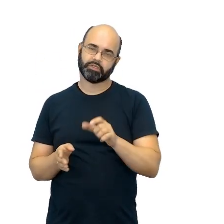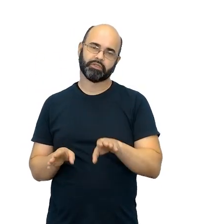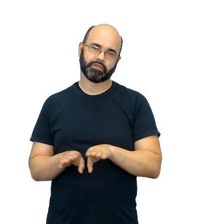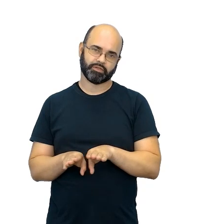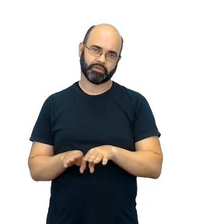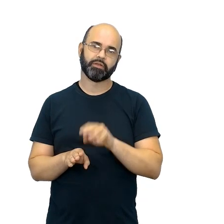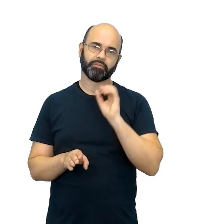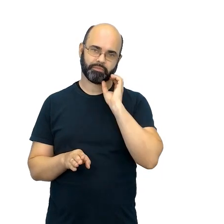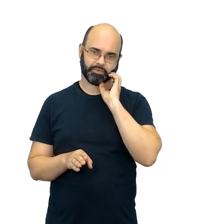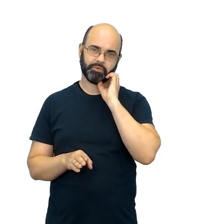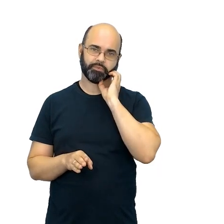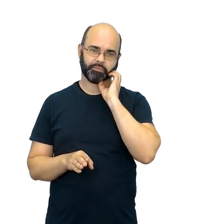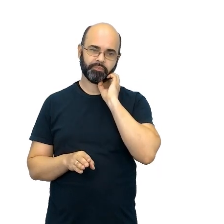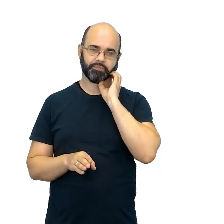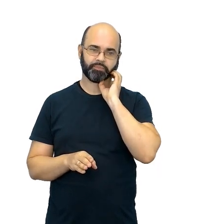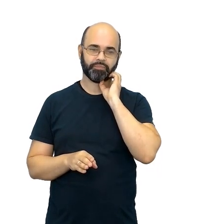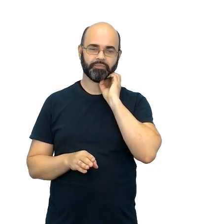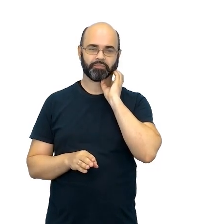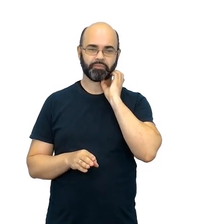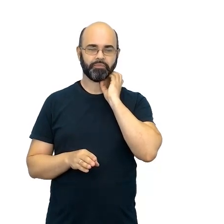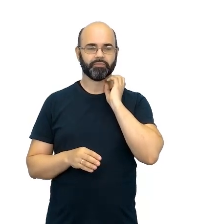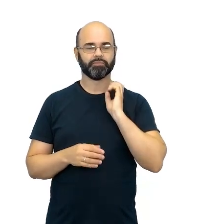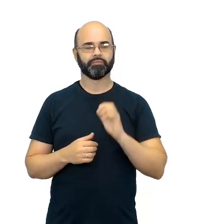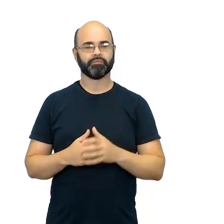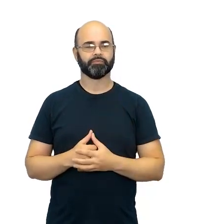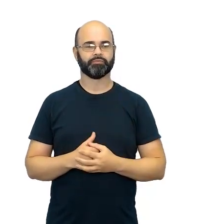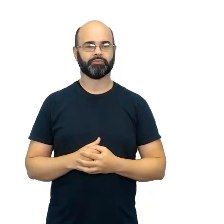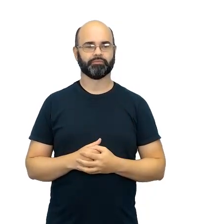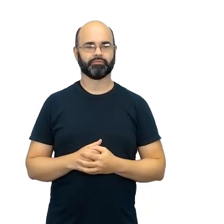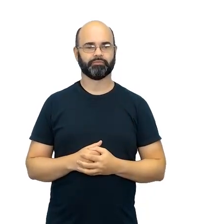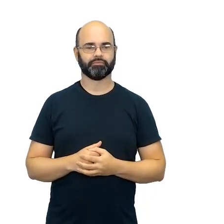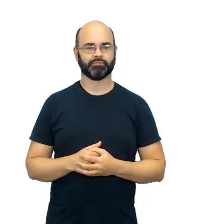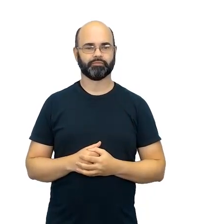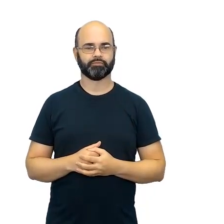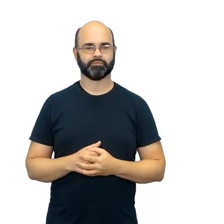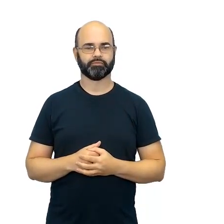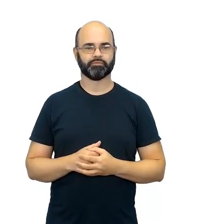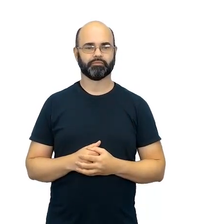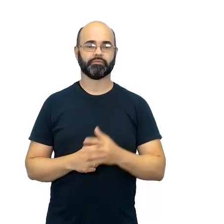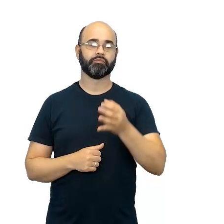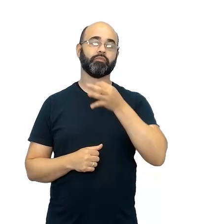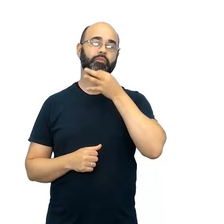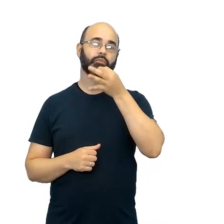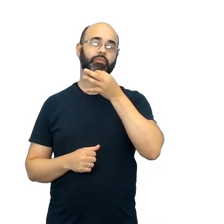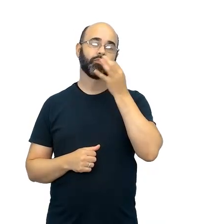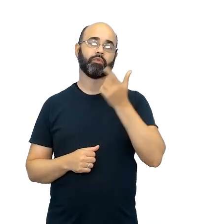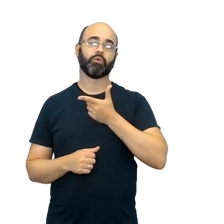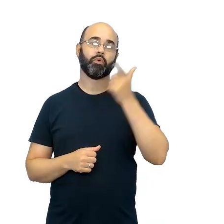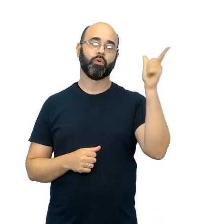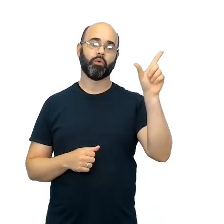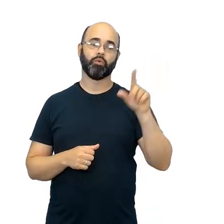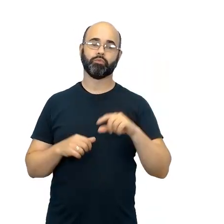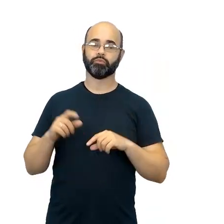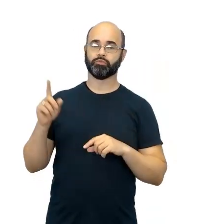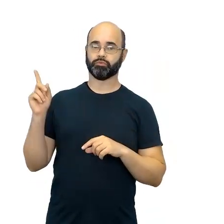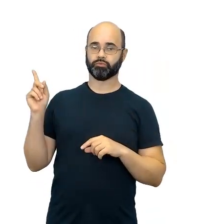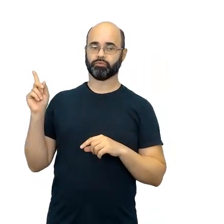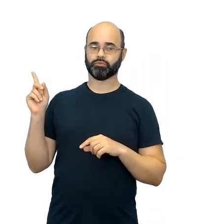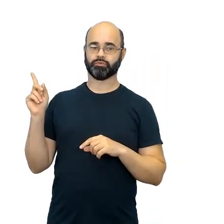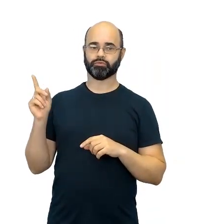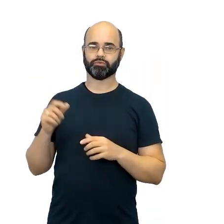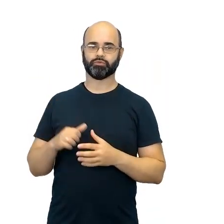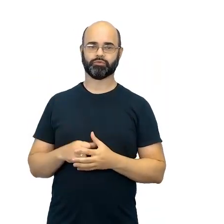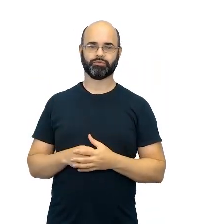pensar isso como algo a mais. Outros recursos e sugestões, né? Trazemos o link aí das 2 revistas que eu